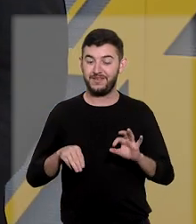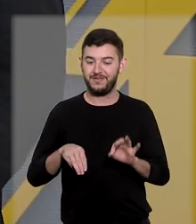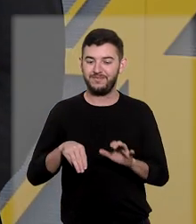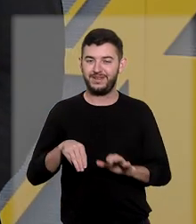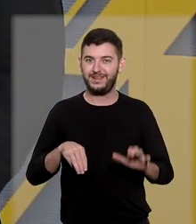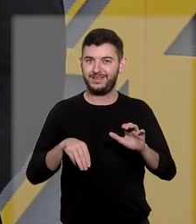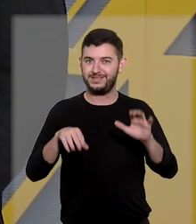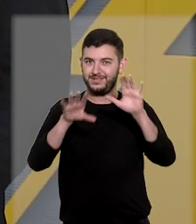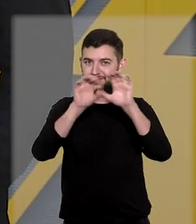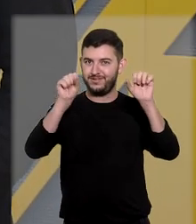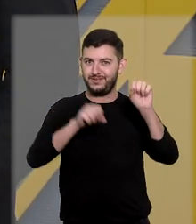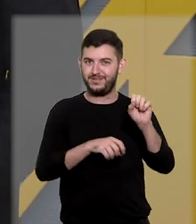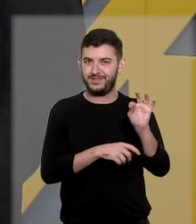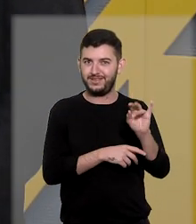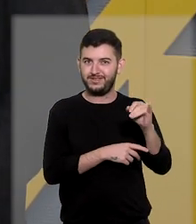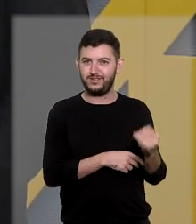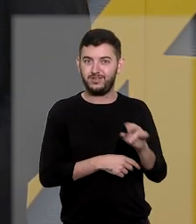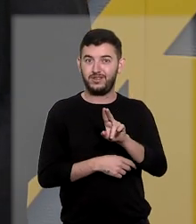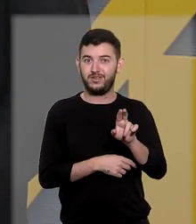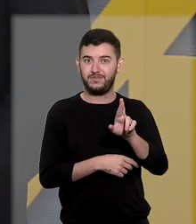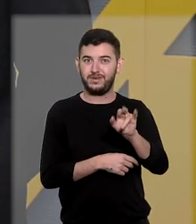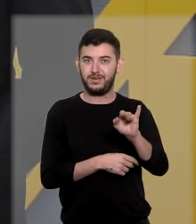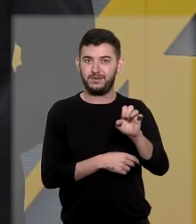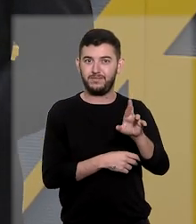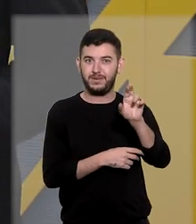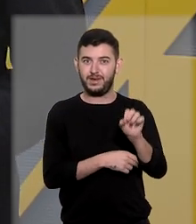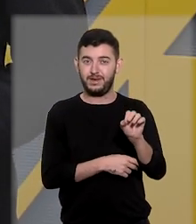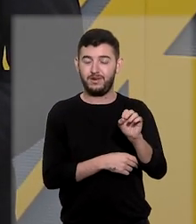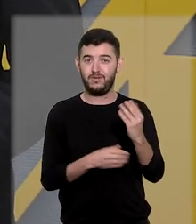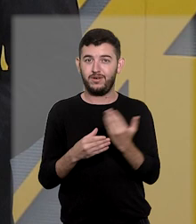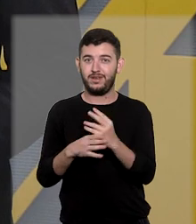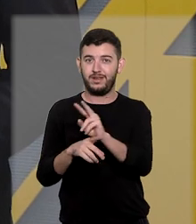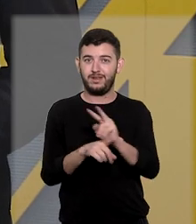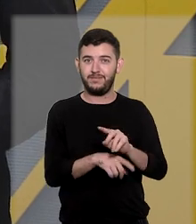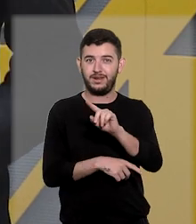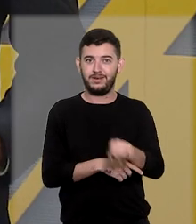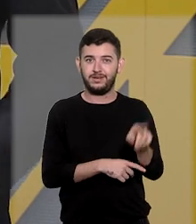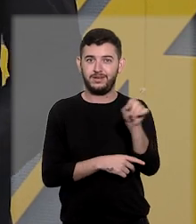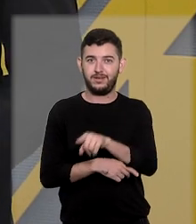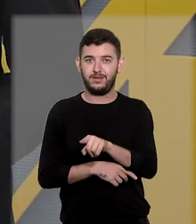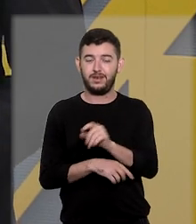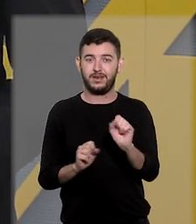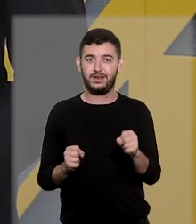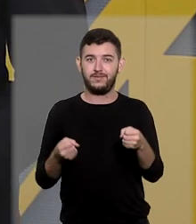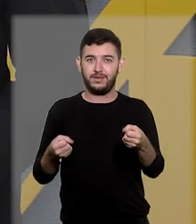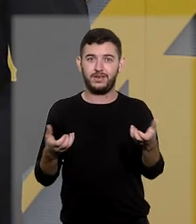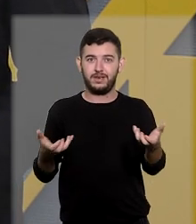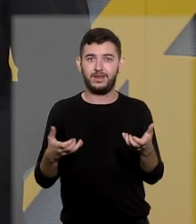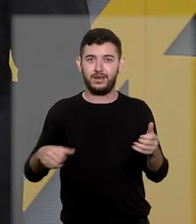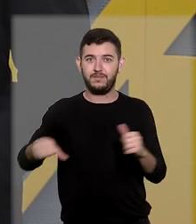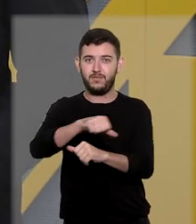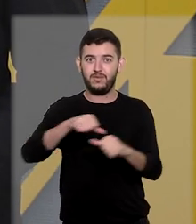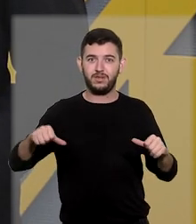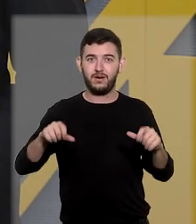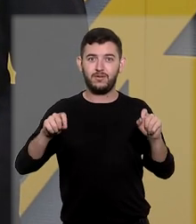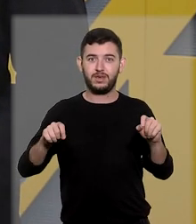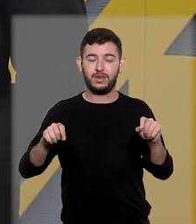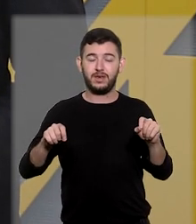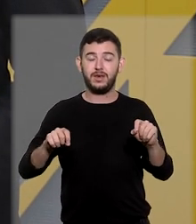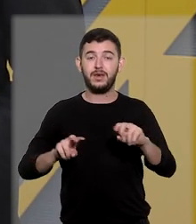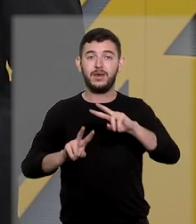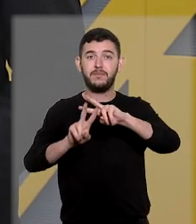Olá, o ministro do STJ, Ribeiro Dantas, negou o pedido de liminar em que a defesa pretendia reverter a transferência